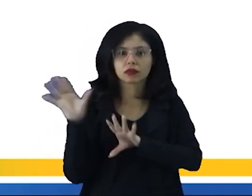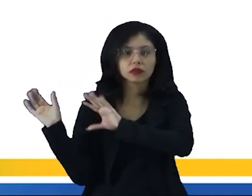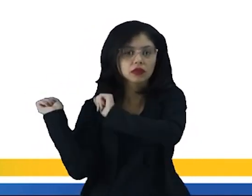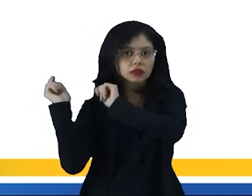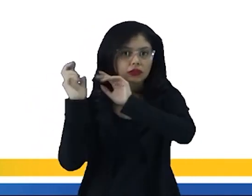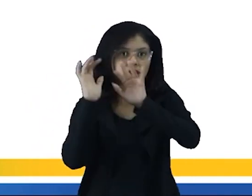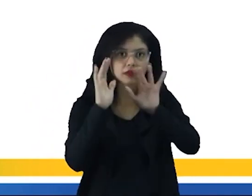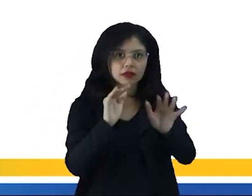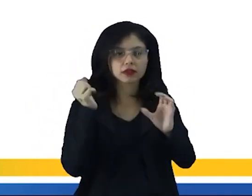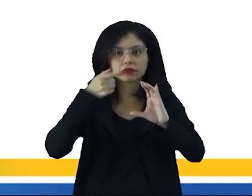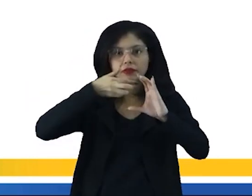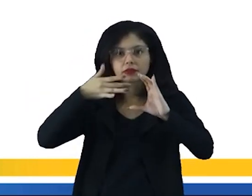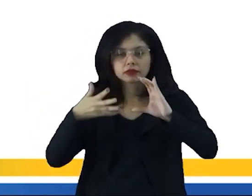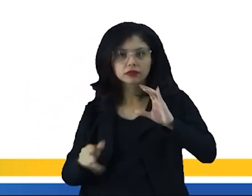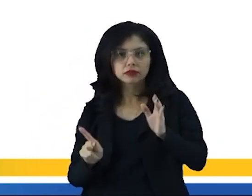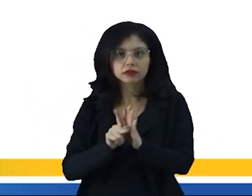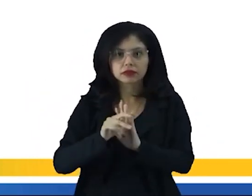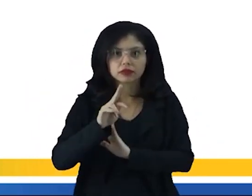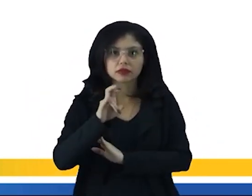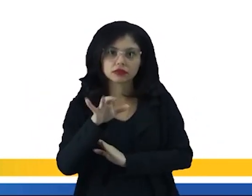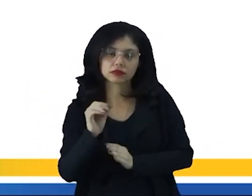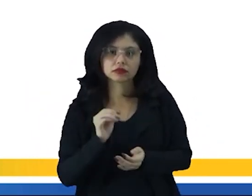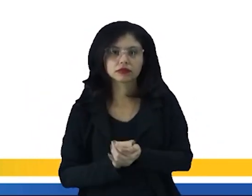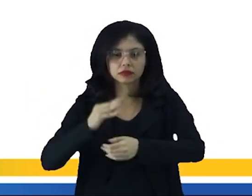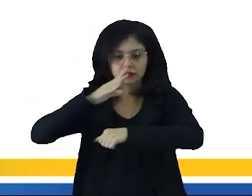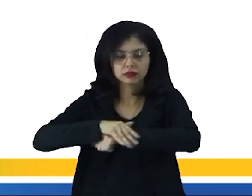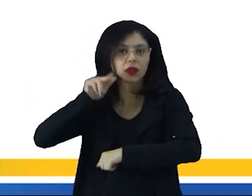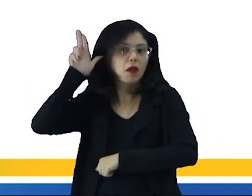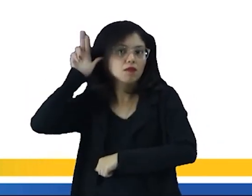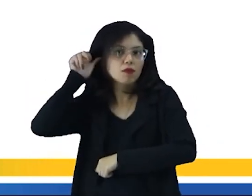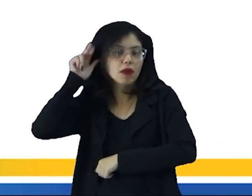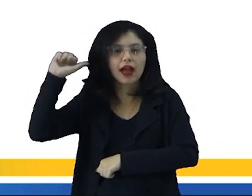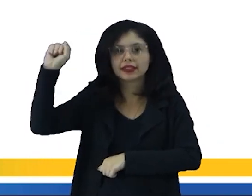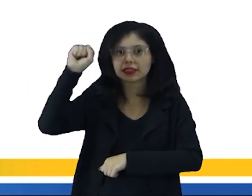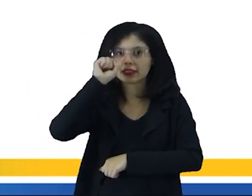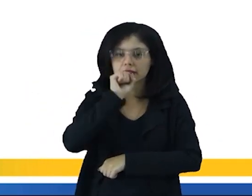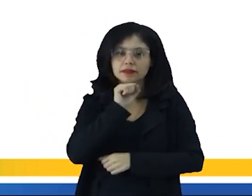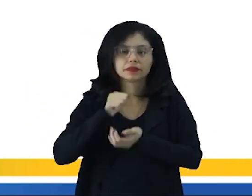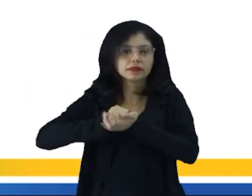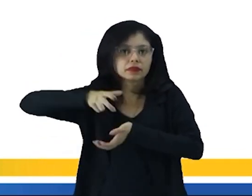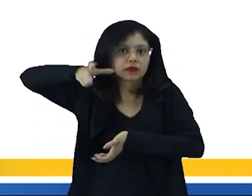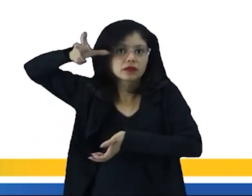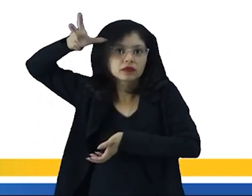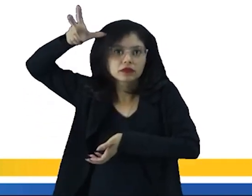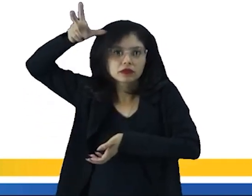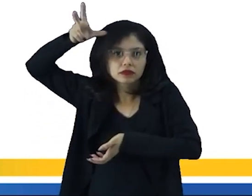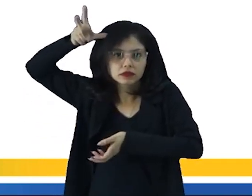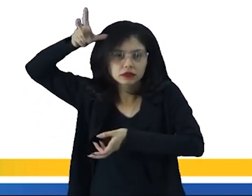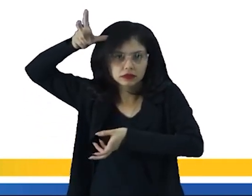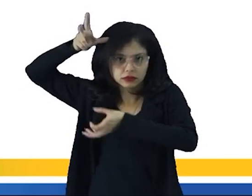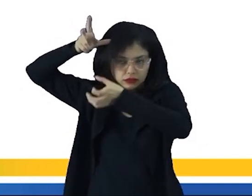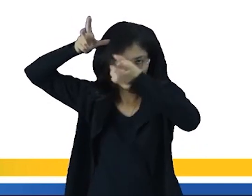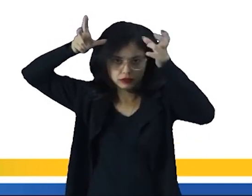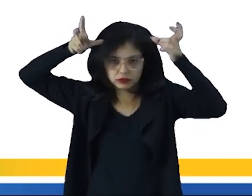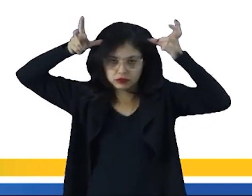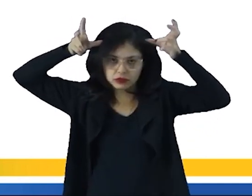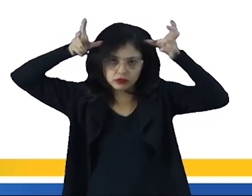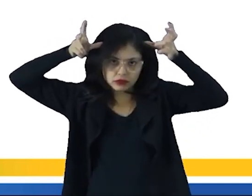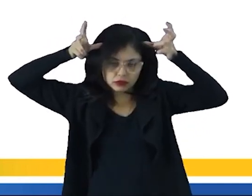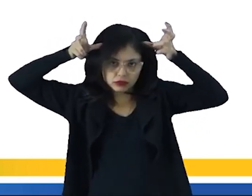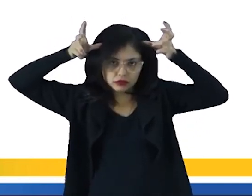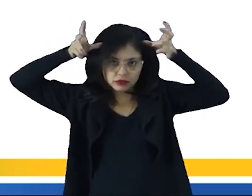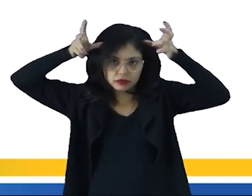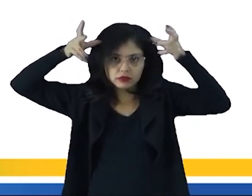espécies migratórias para a tundra, como lebres árticas, renas, olha a rena, hein? Olha o detalhe, para